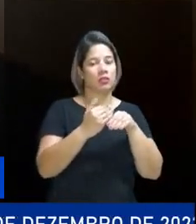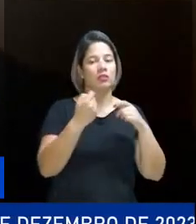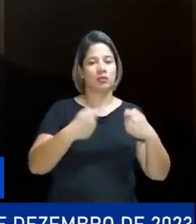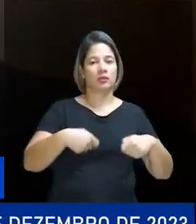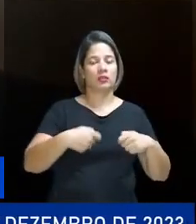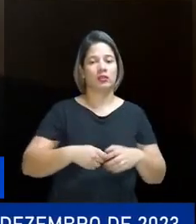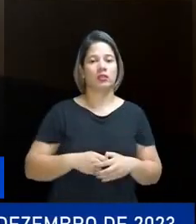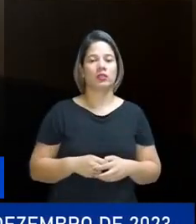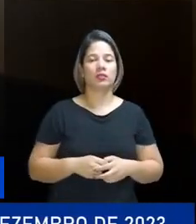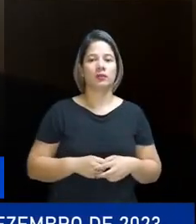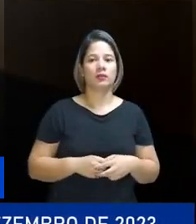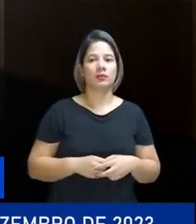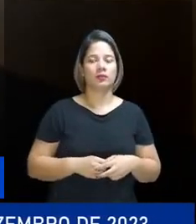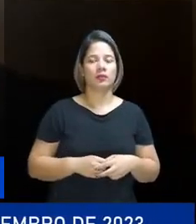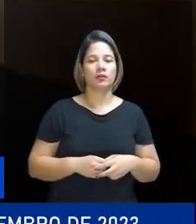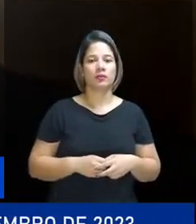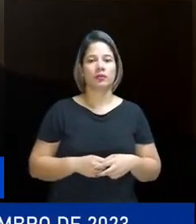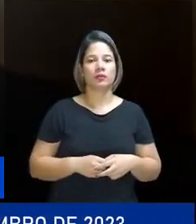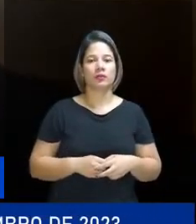passagem